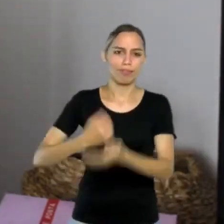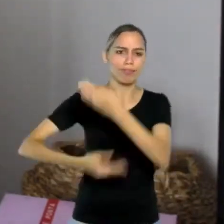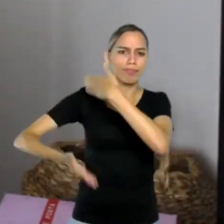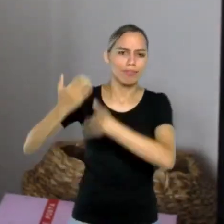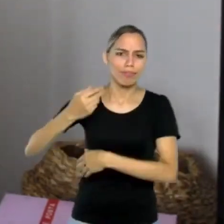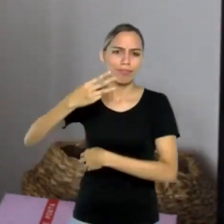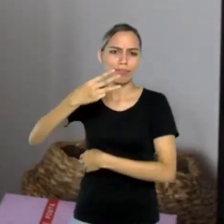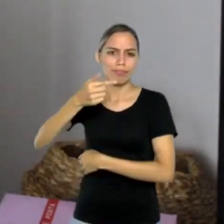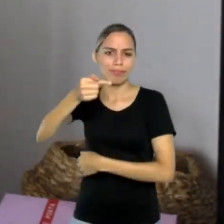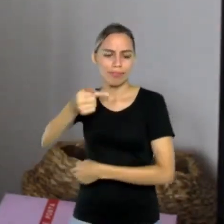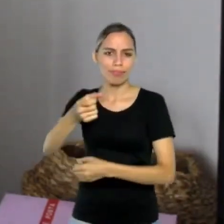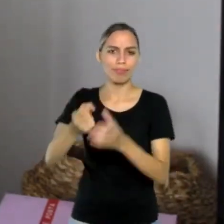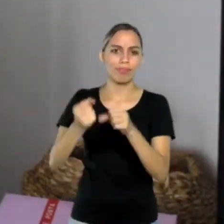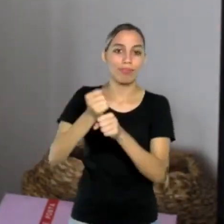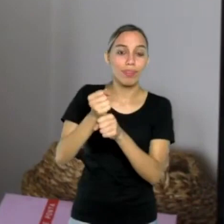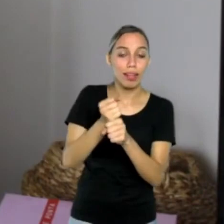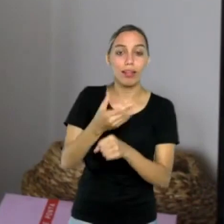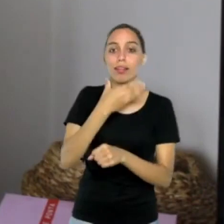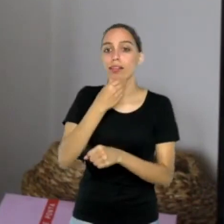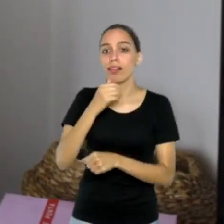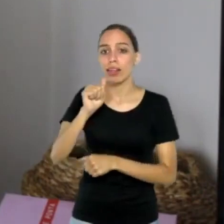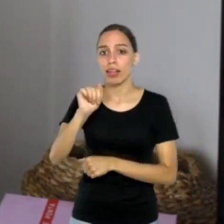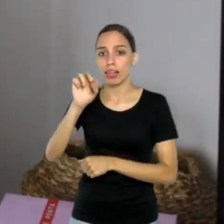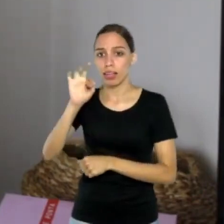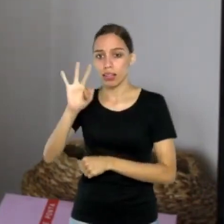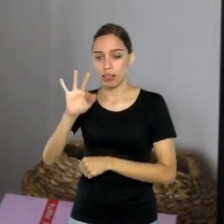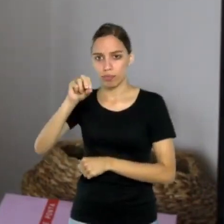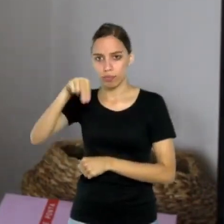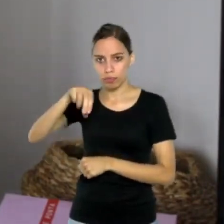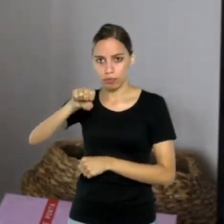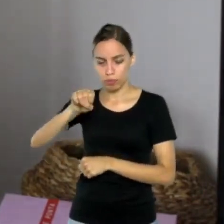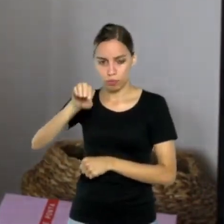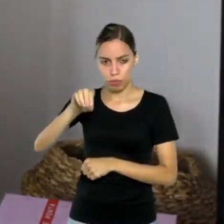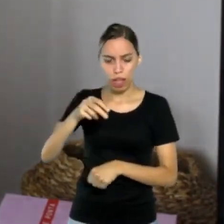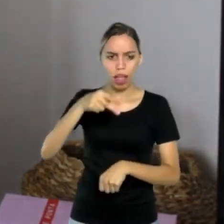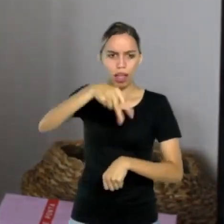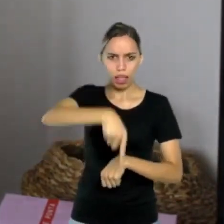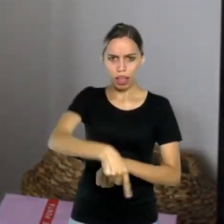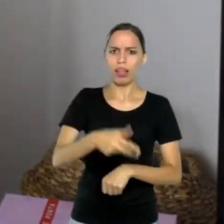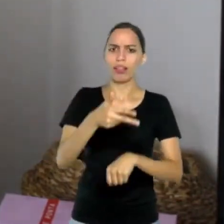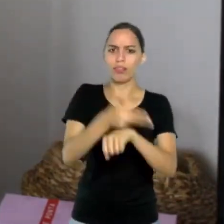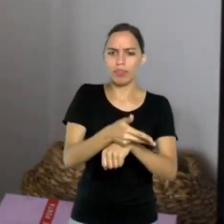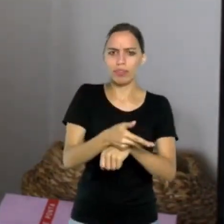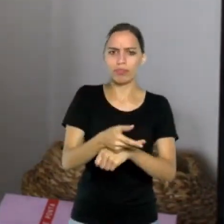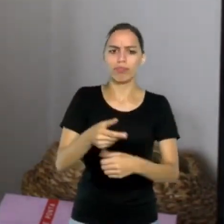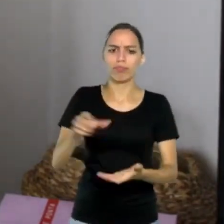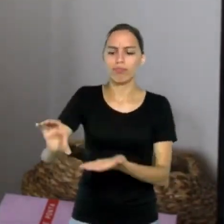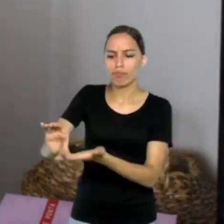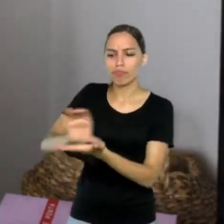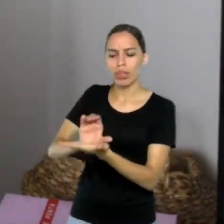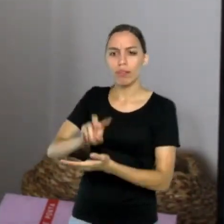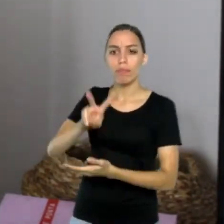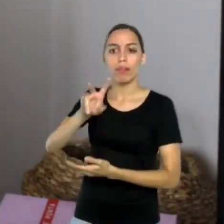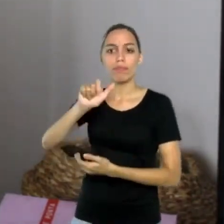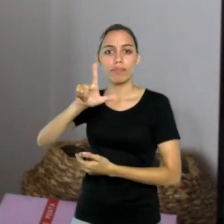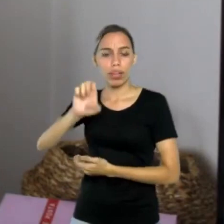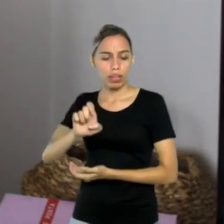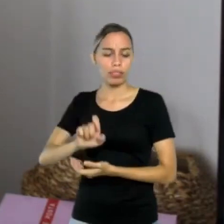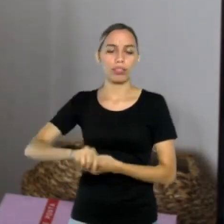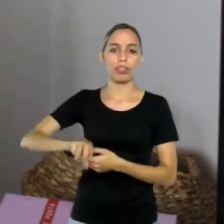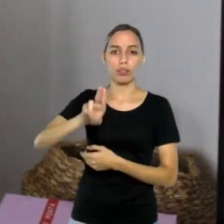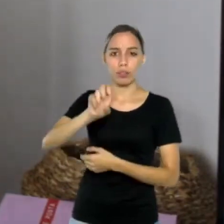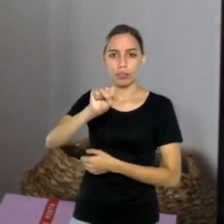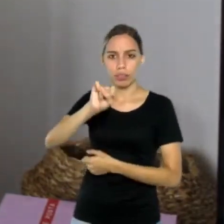mineiro Afonso Borges. Esta edição do projeto é patrocinada pelo Instituto Cultural Vale, CEMIG e Uzi